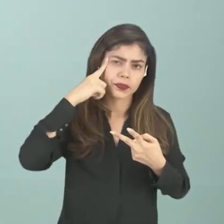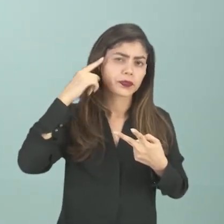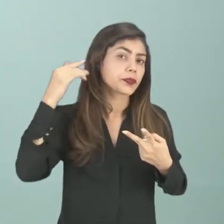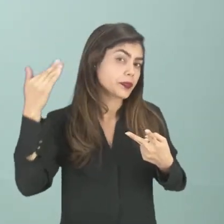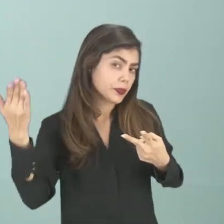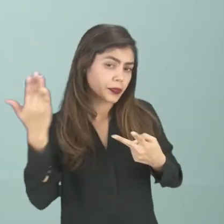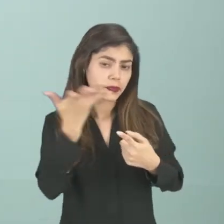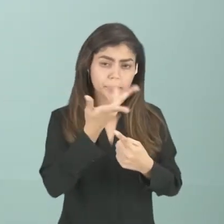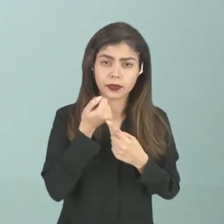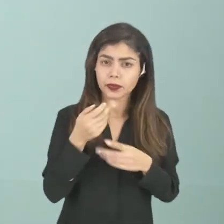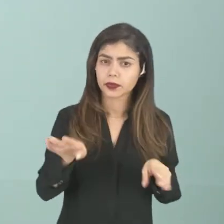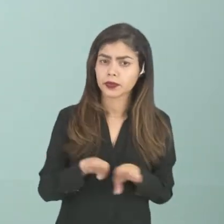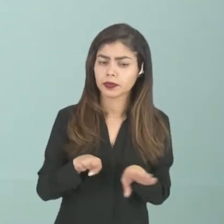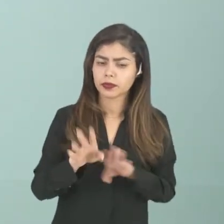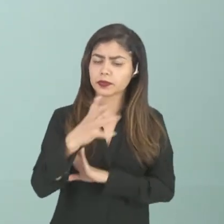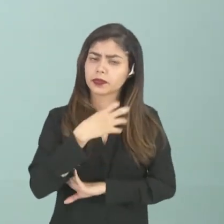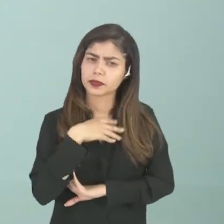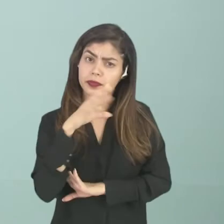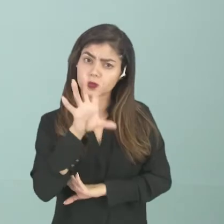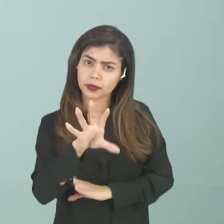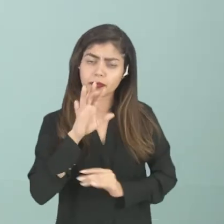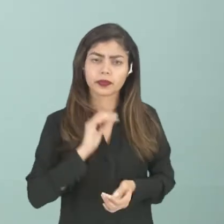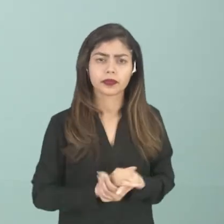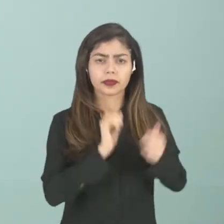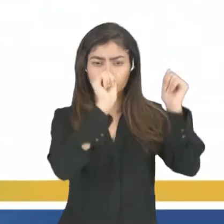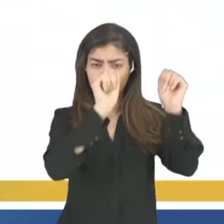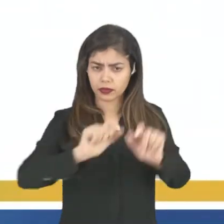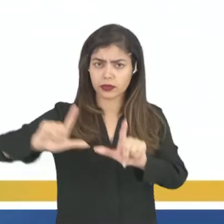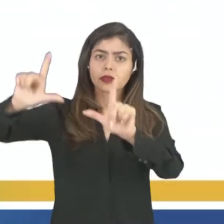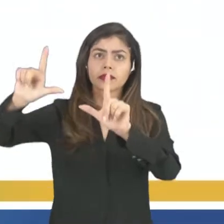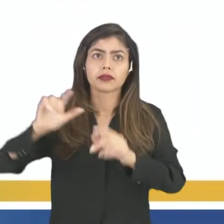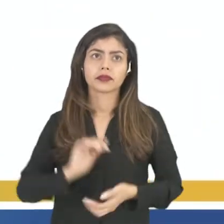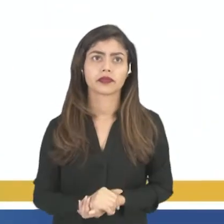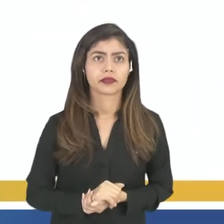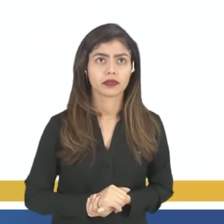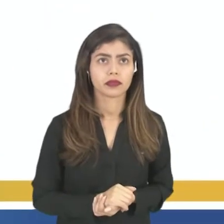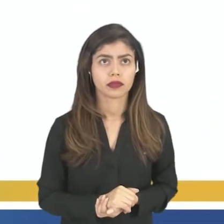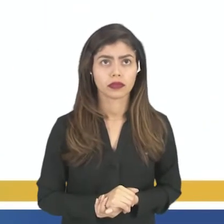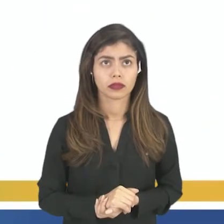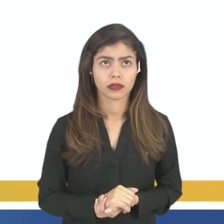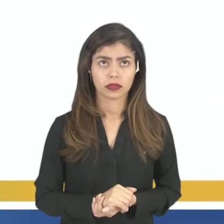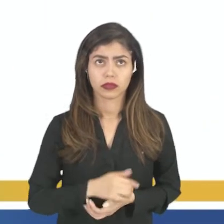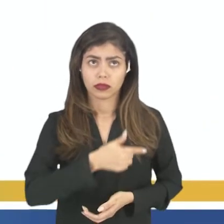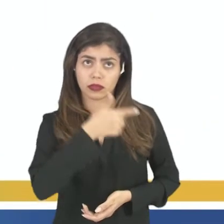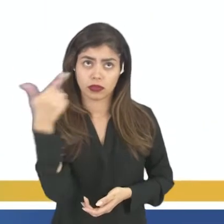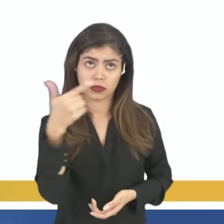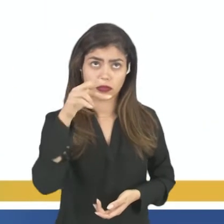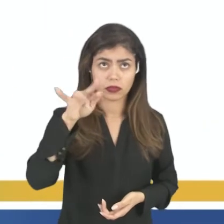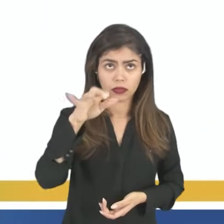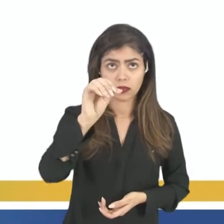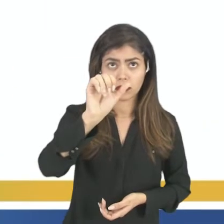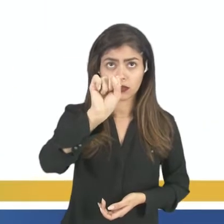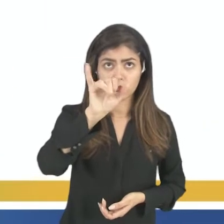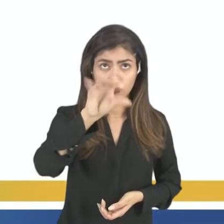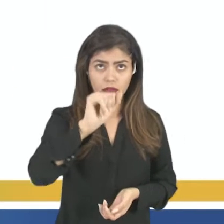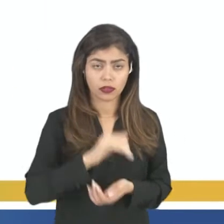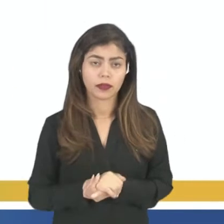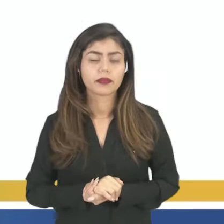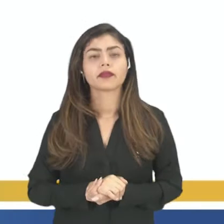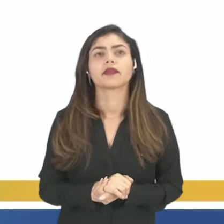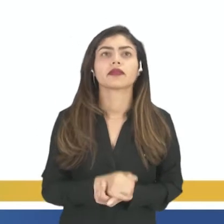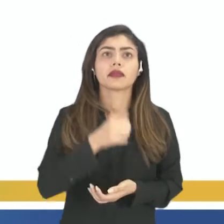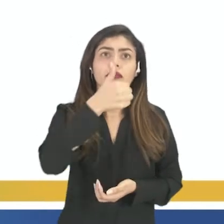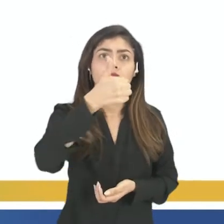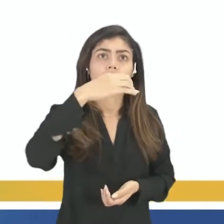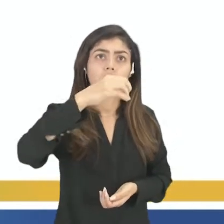da arte também nesse sentido. Acompanha comigo aqui na tela. Segundo Alfredo Bose,